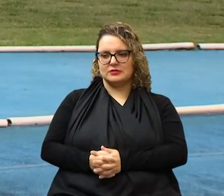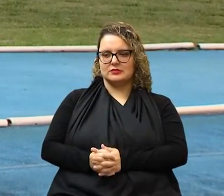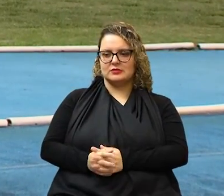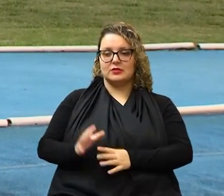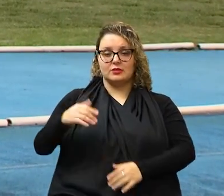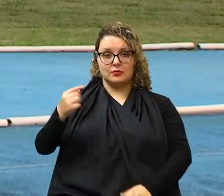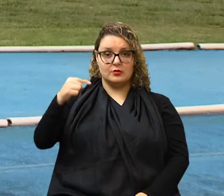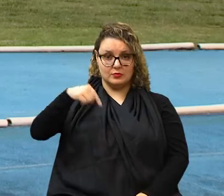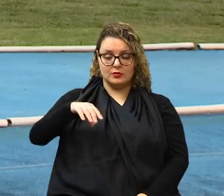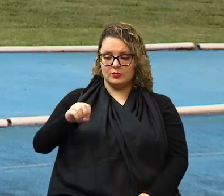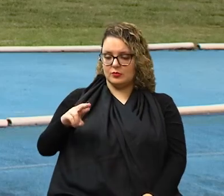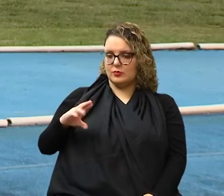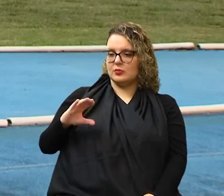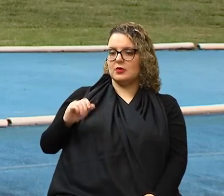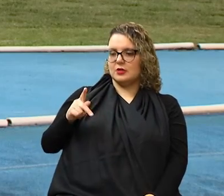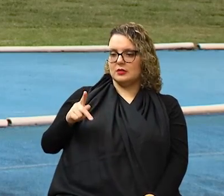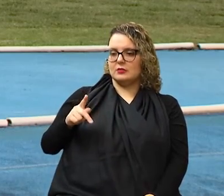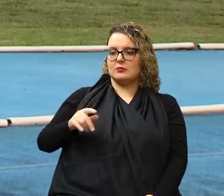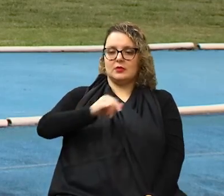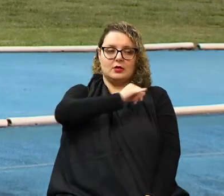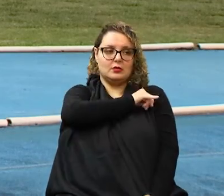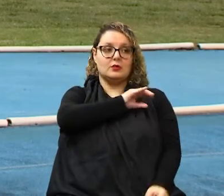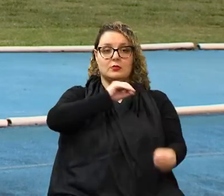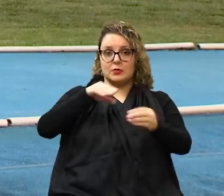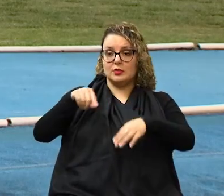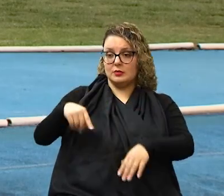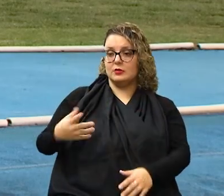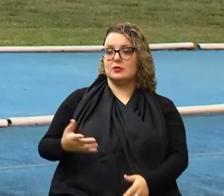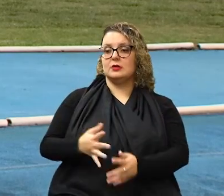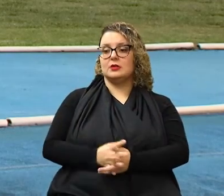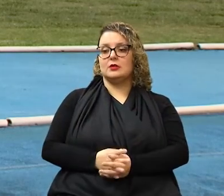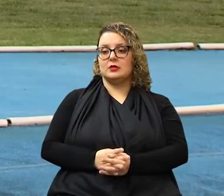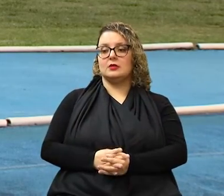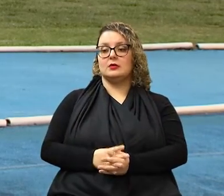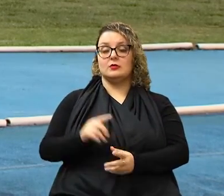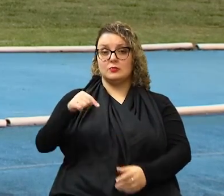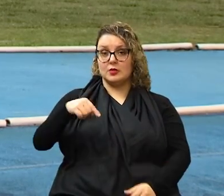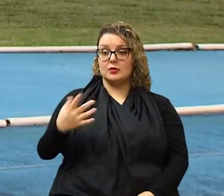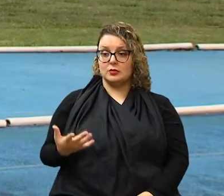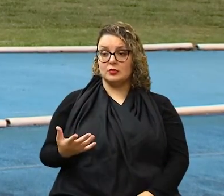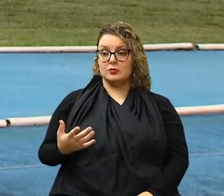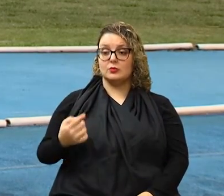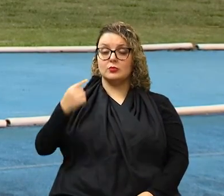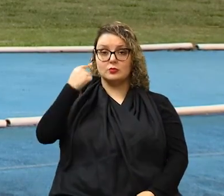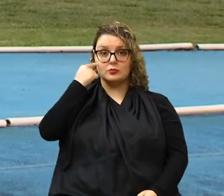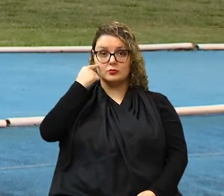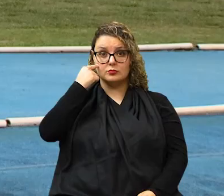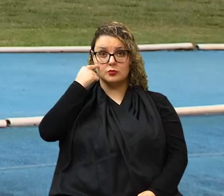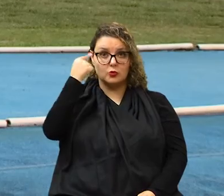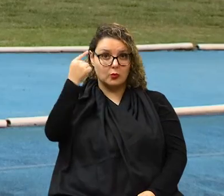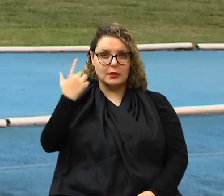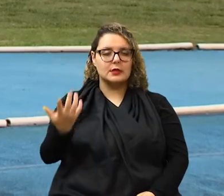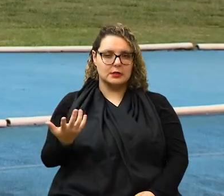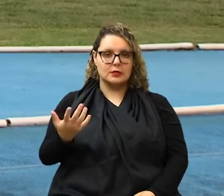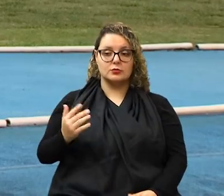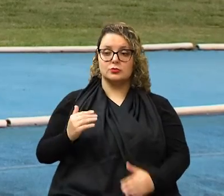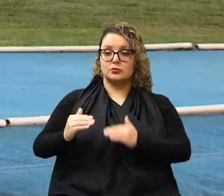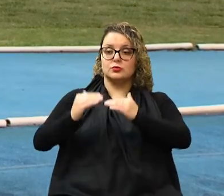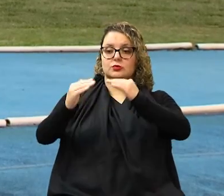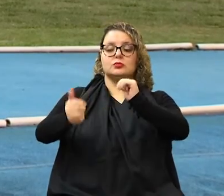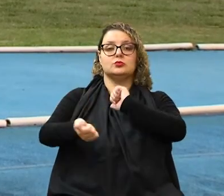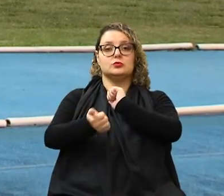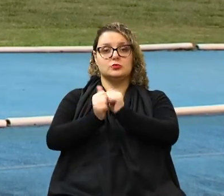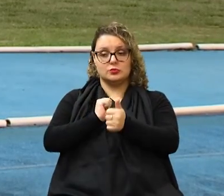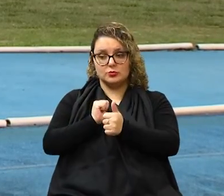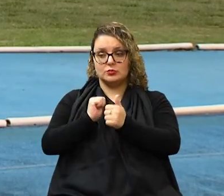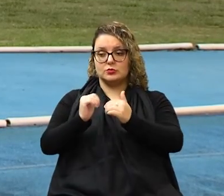tipo, quando eu vim para Orcamp, saí do Rio de Janeiro, vim para cá porque eu sou carioca, né? Saí de lá e vim para cá com o intuito de